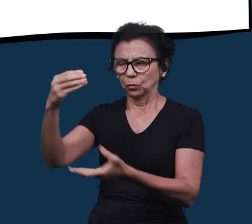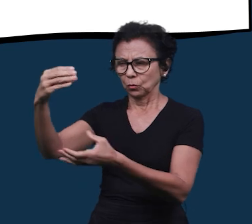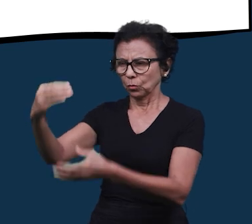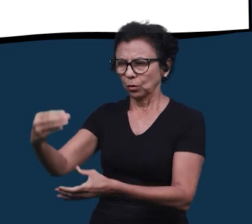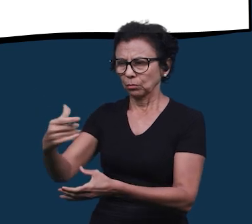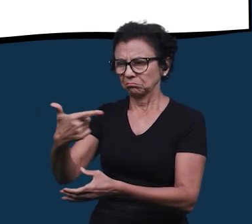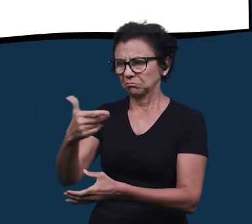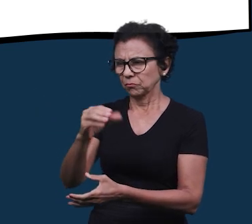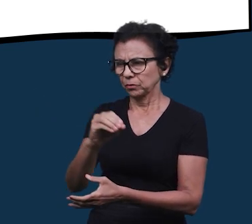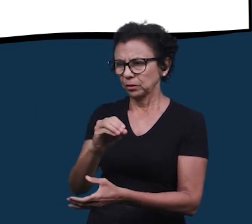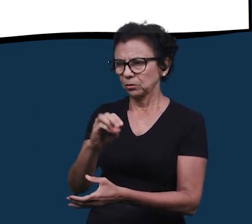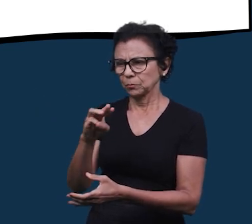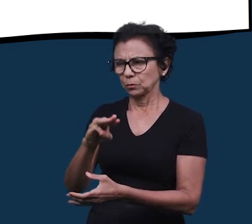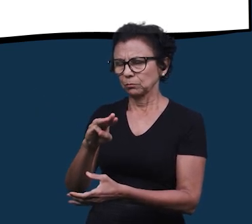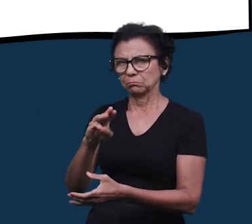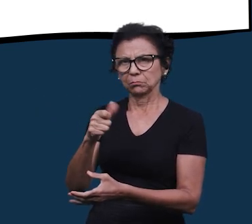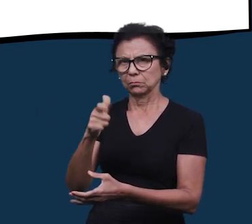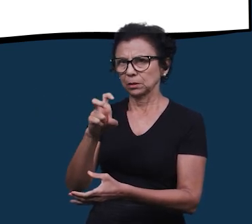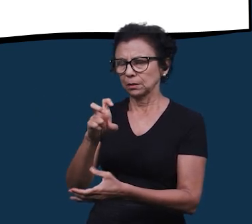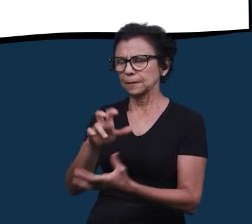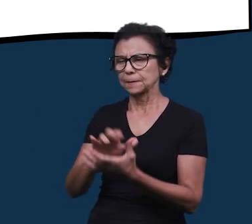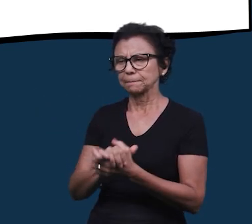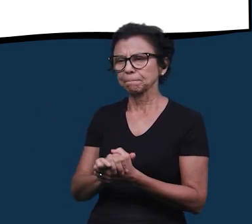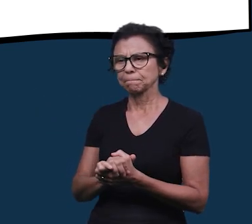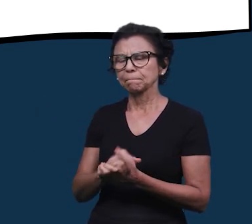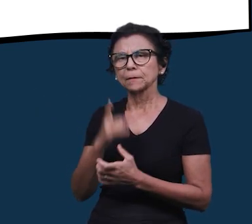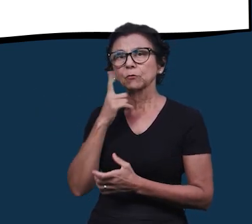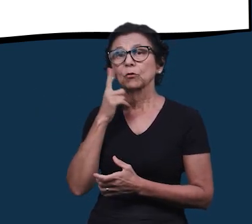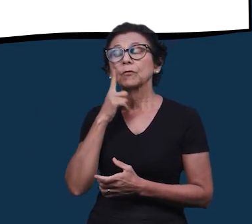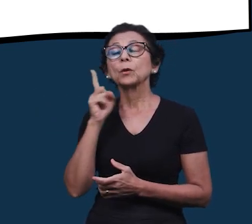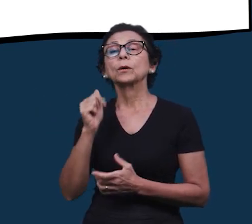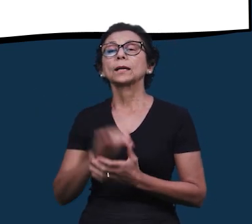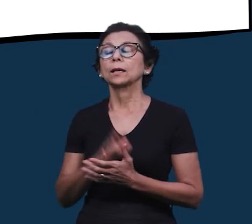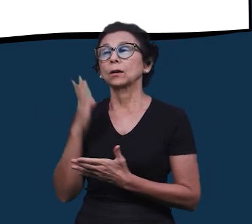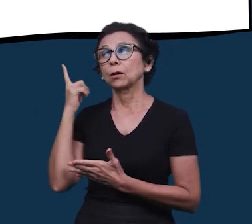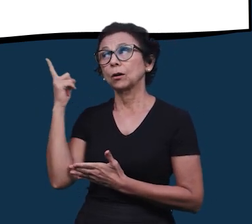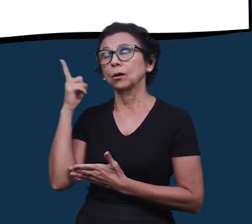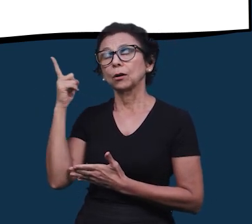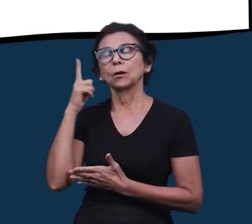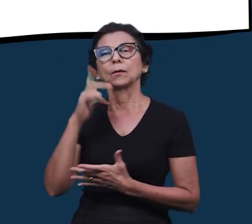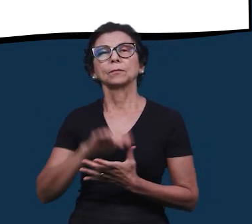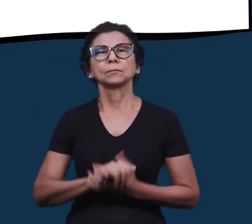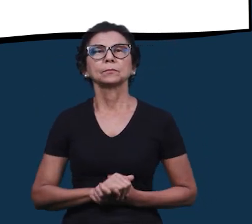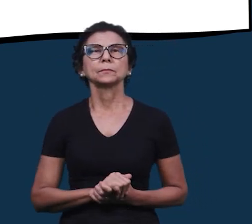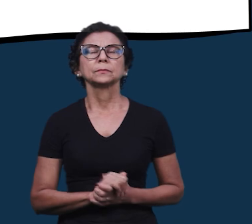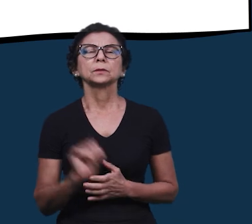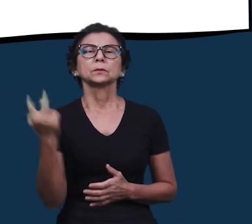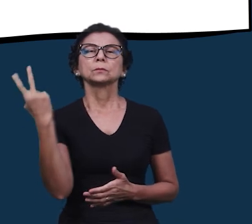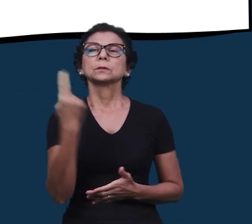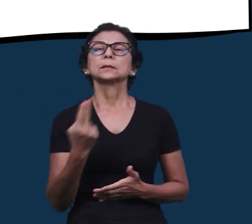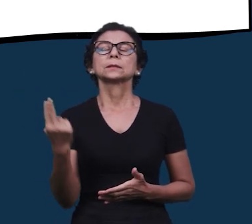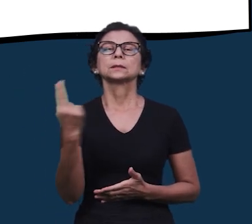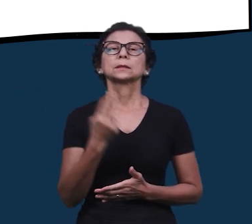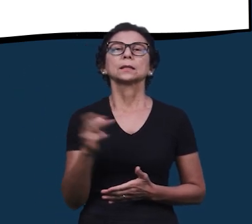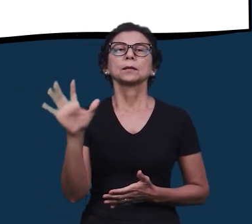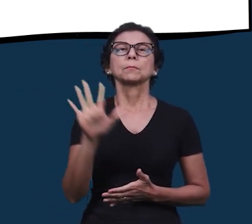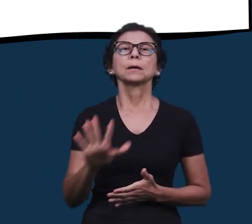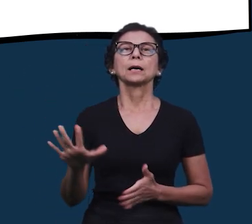20 minutos. E o que eu vou enxergar? Quando eu olho para o desenho,